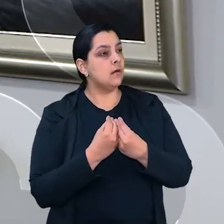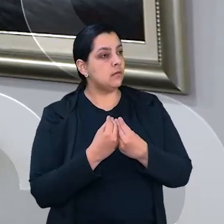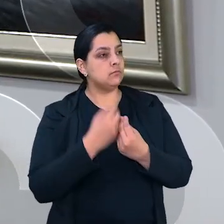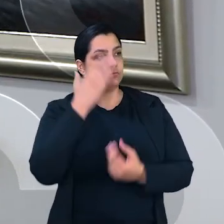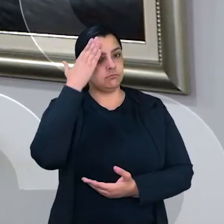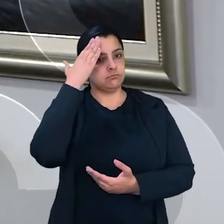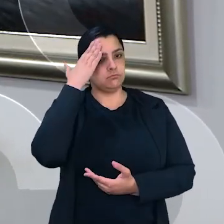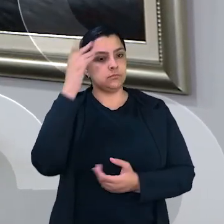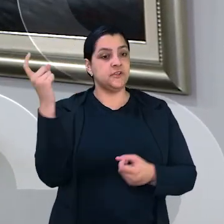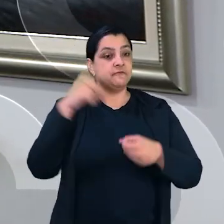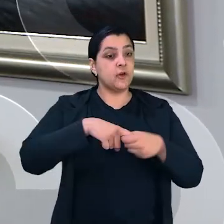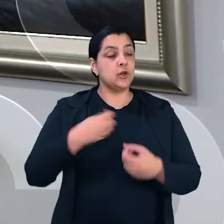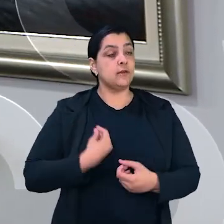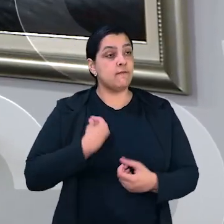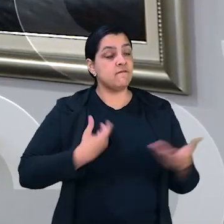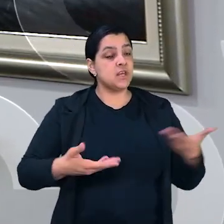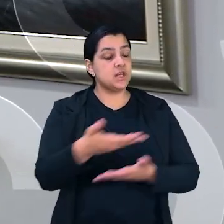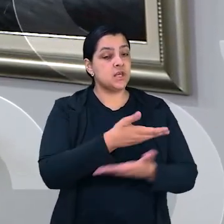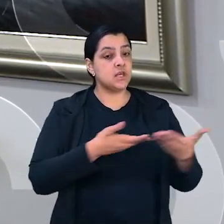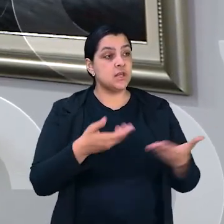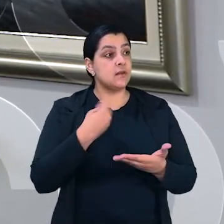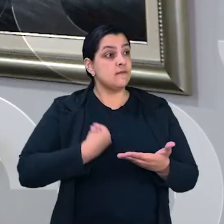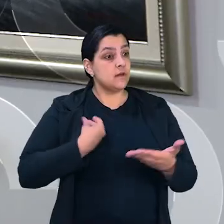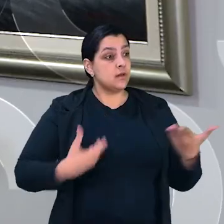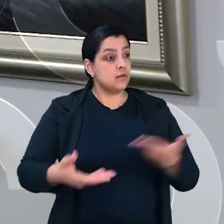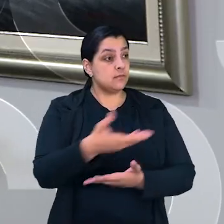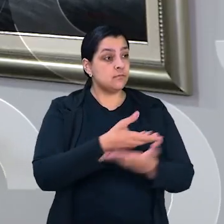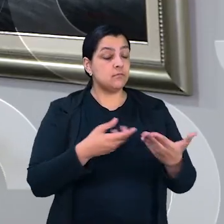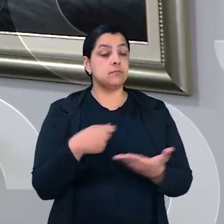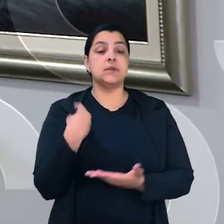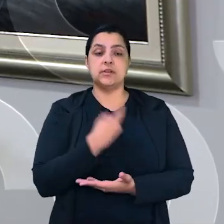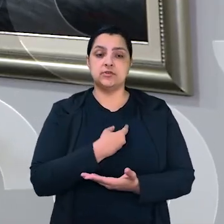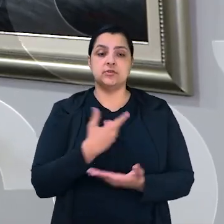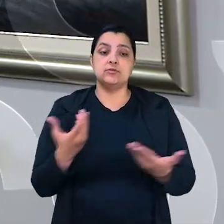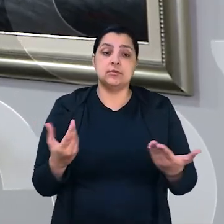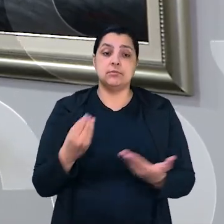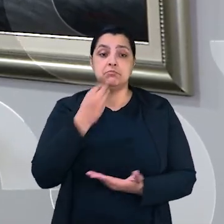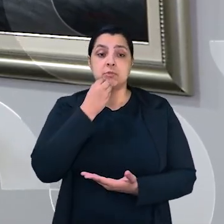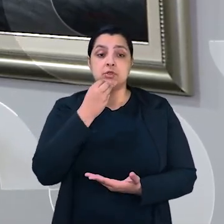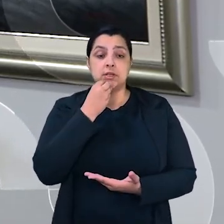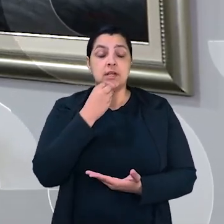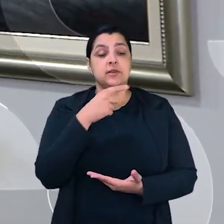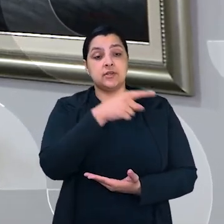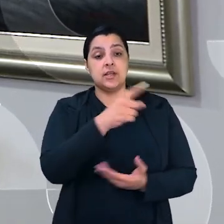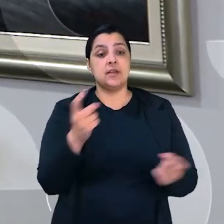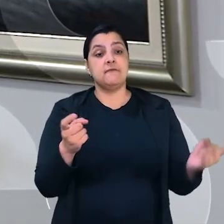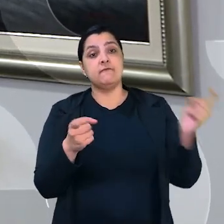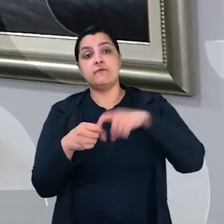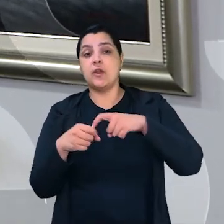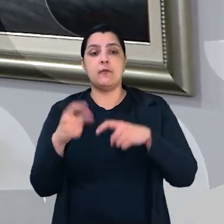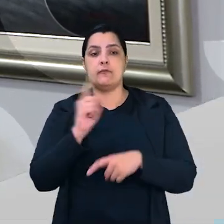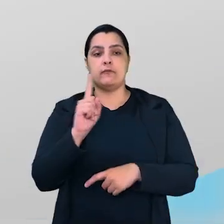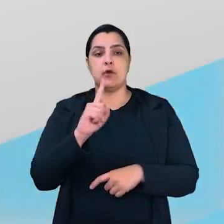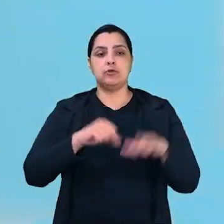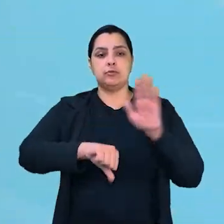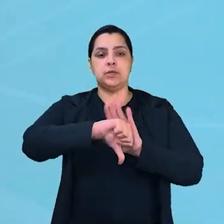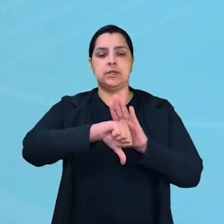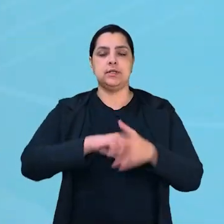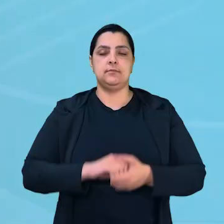a família retoma o convívio com ele e a partir do convívio com ele nós temos uma chance de afastá-lo das